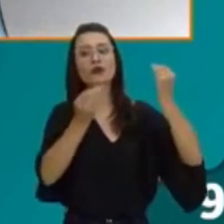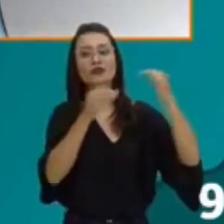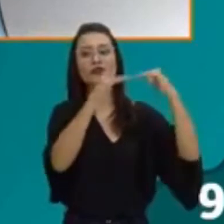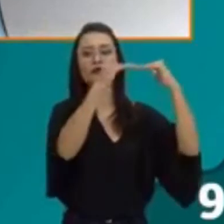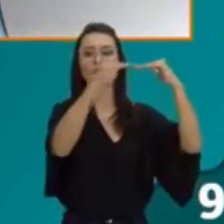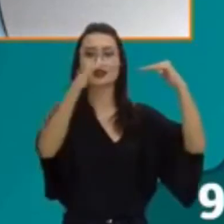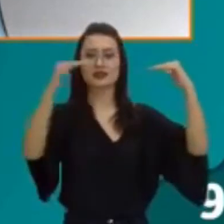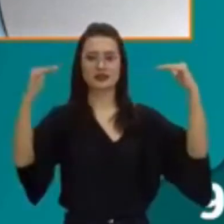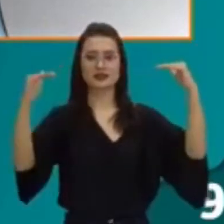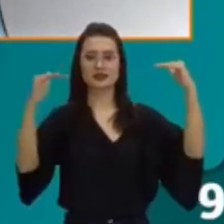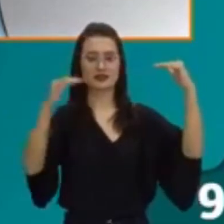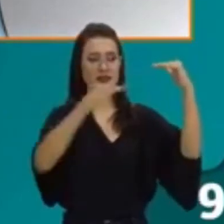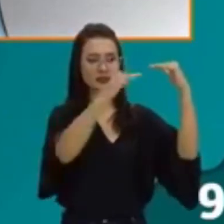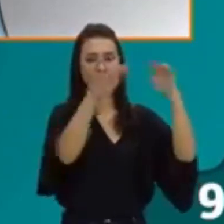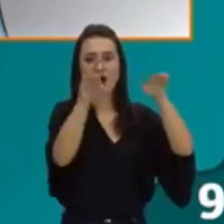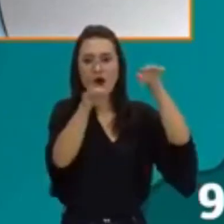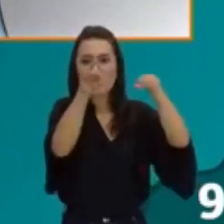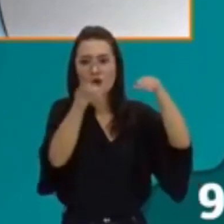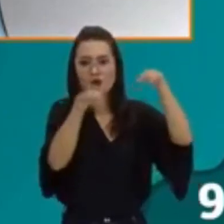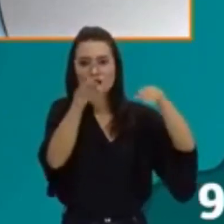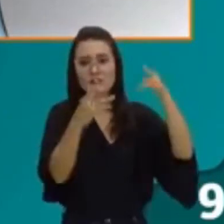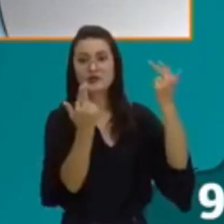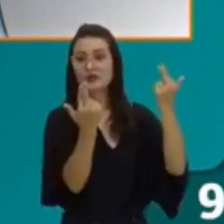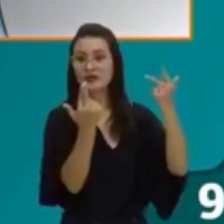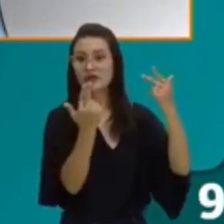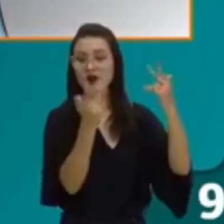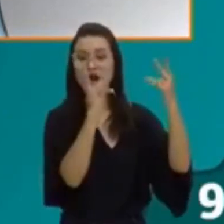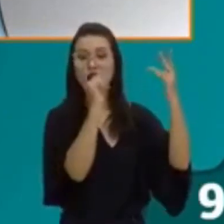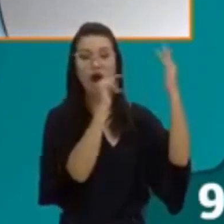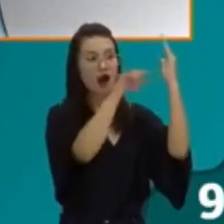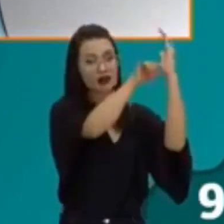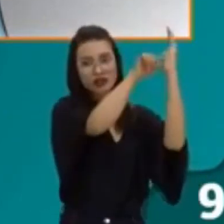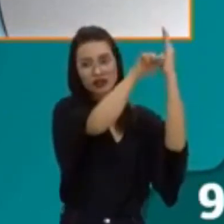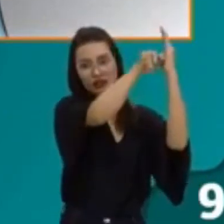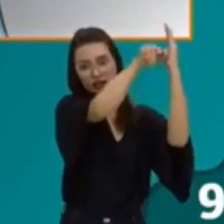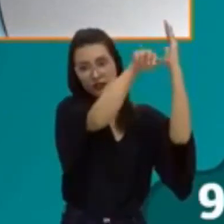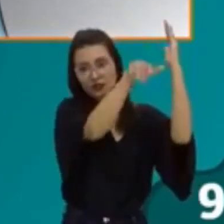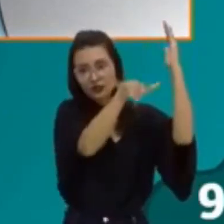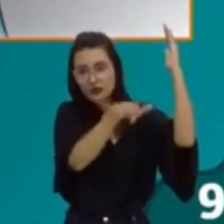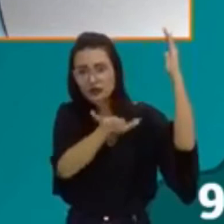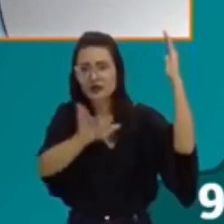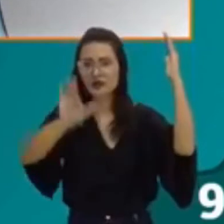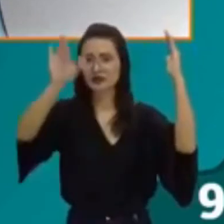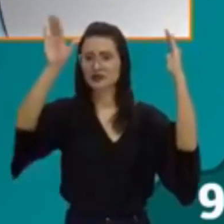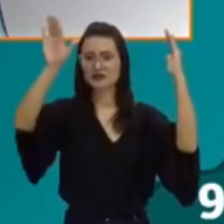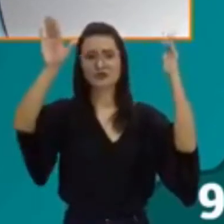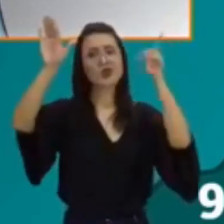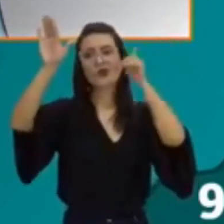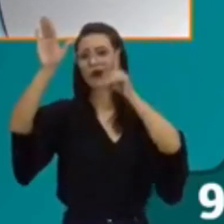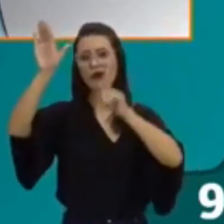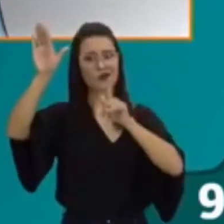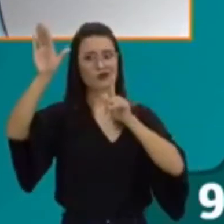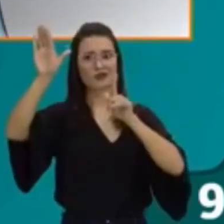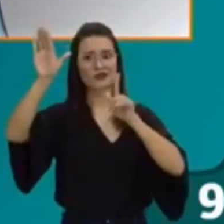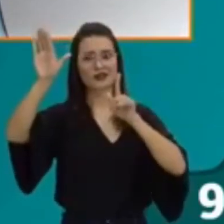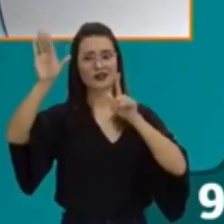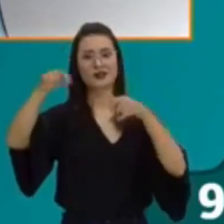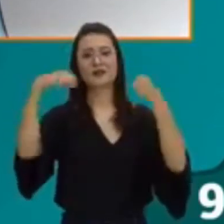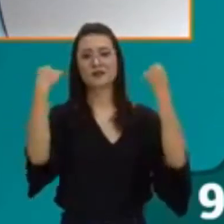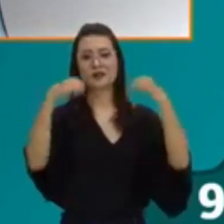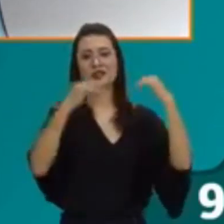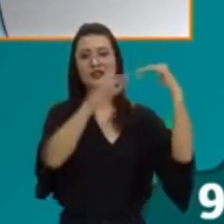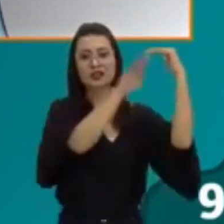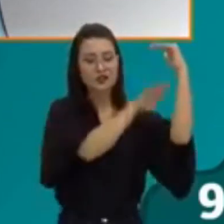ela. Então a água não vai poder subir até lá em cima. Ela só vai subir até esse ponto